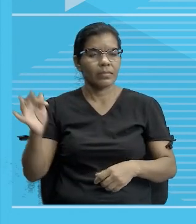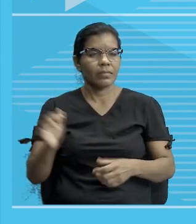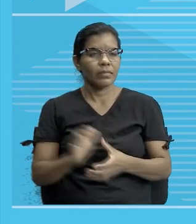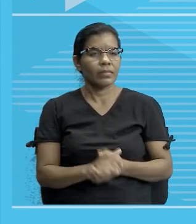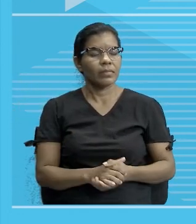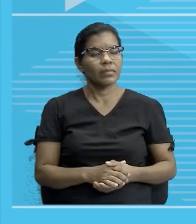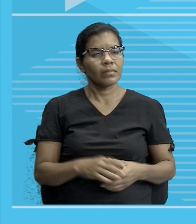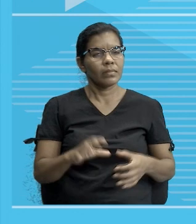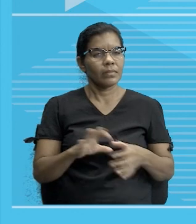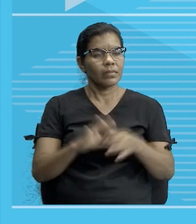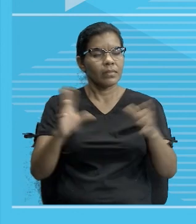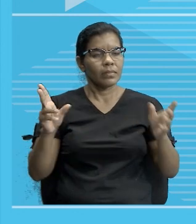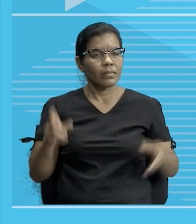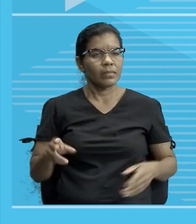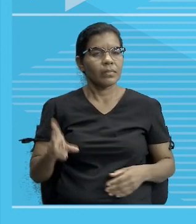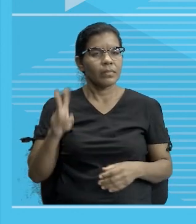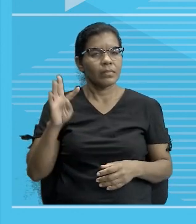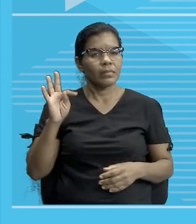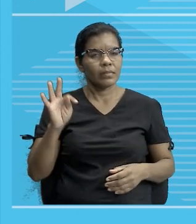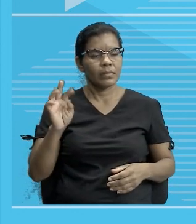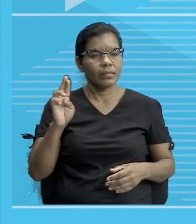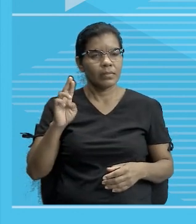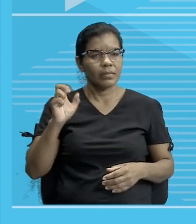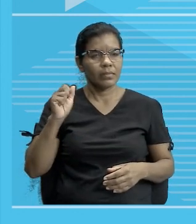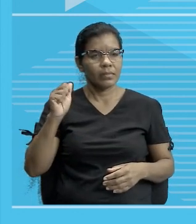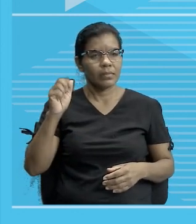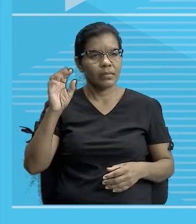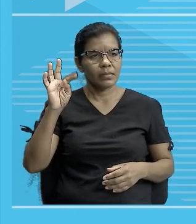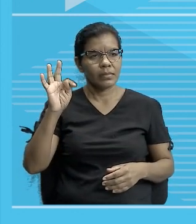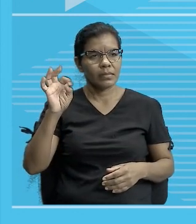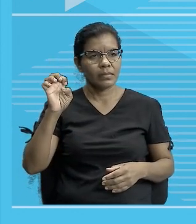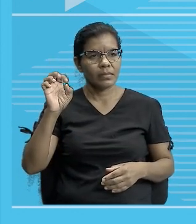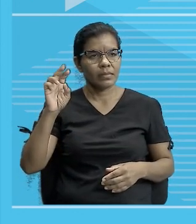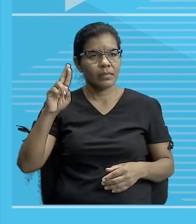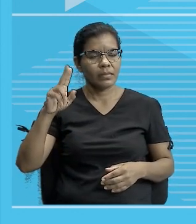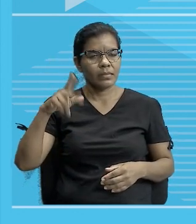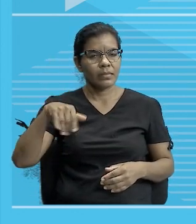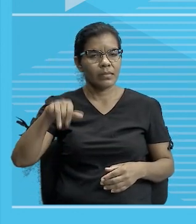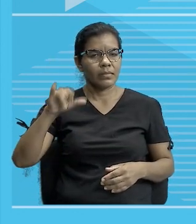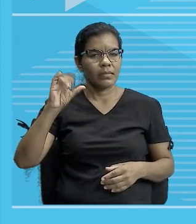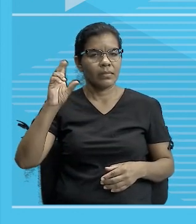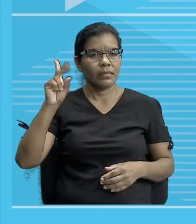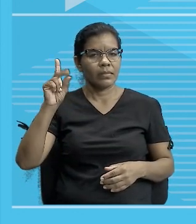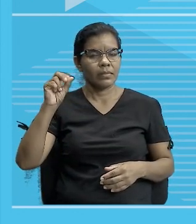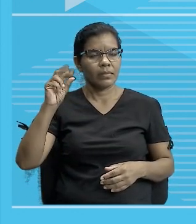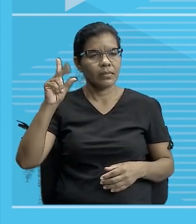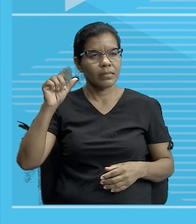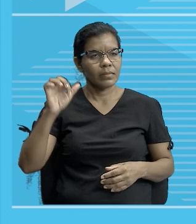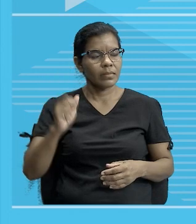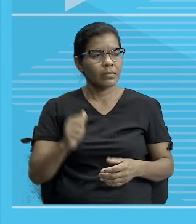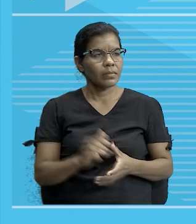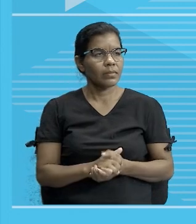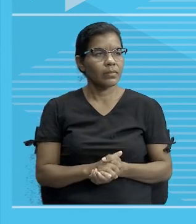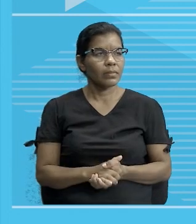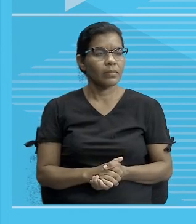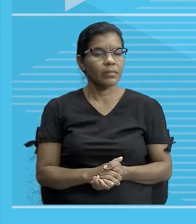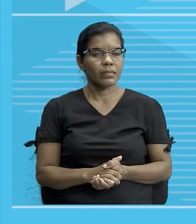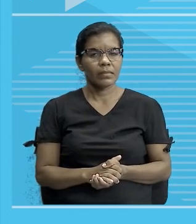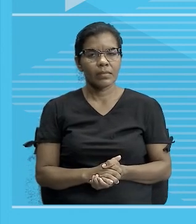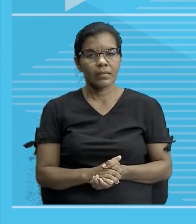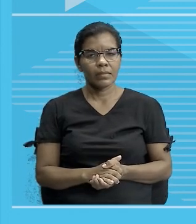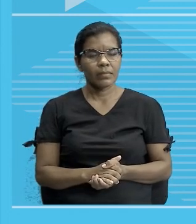Liberdade, igualdade e fraternidade vem da Revolução Francesa, como nós vimos lá na abertura da